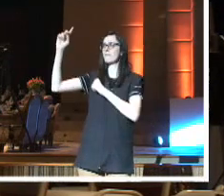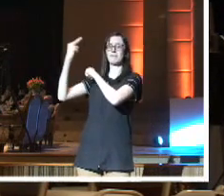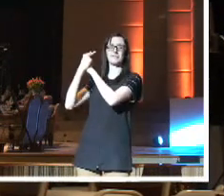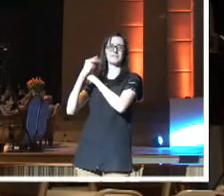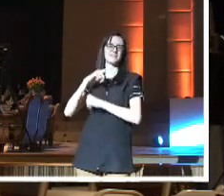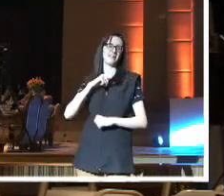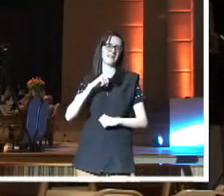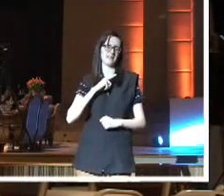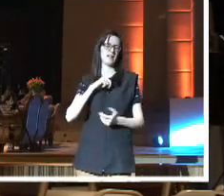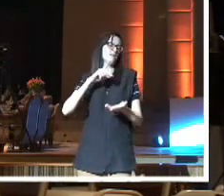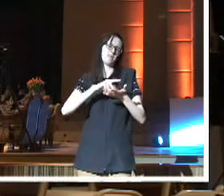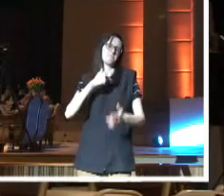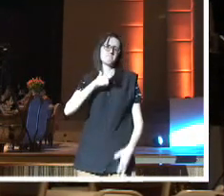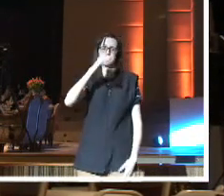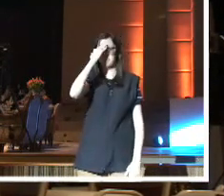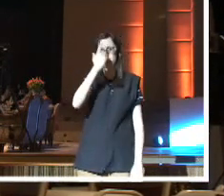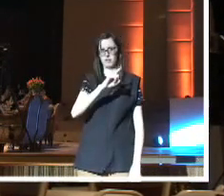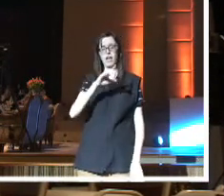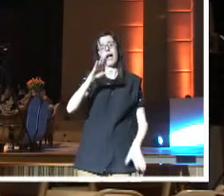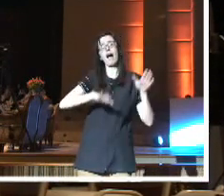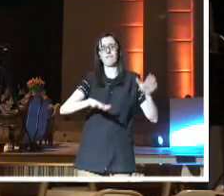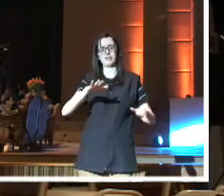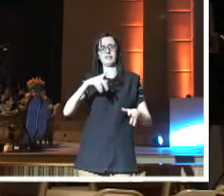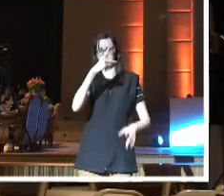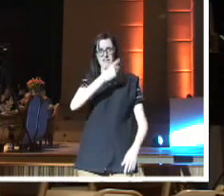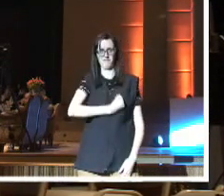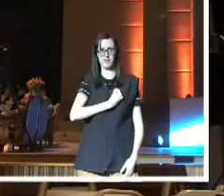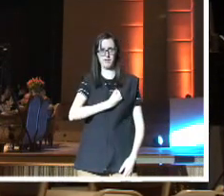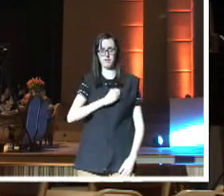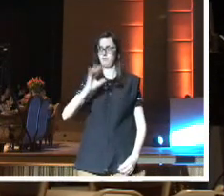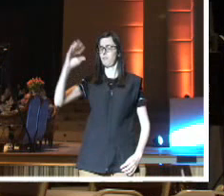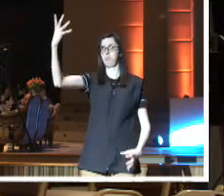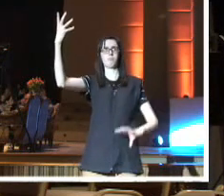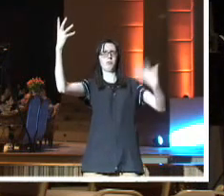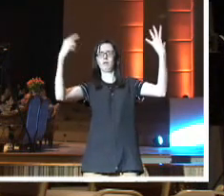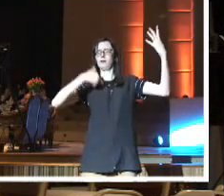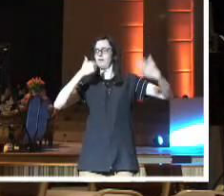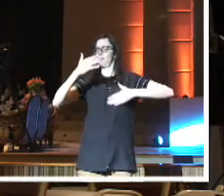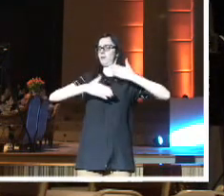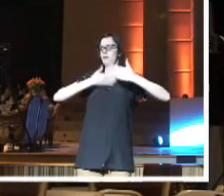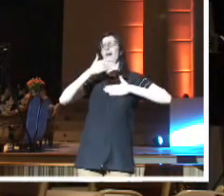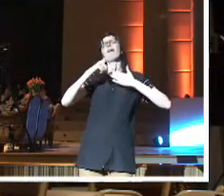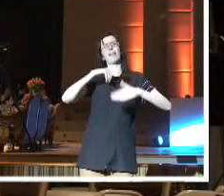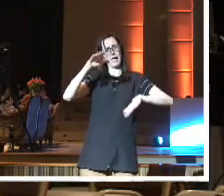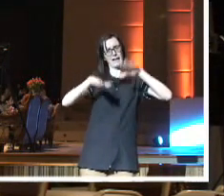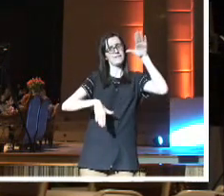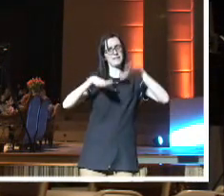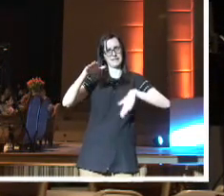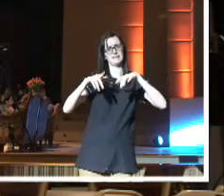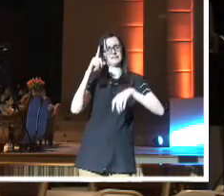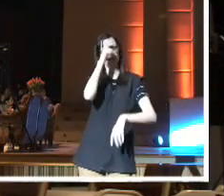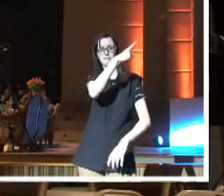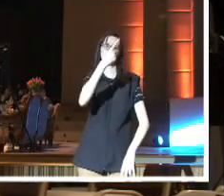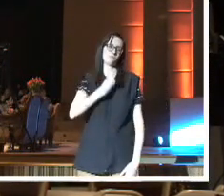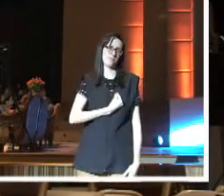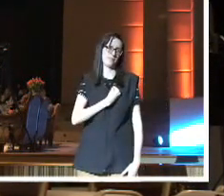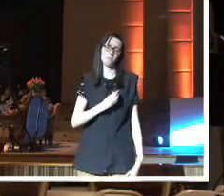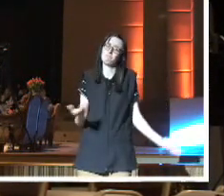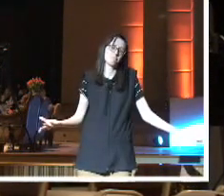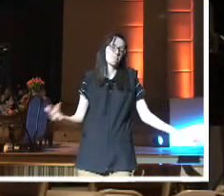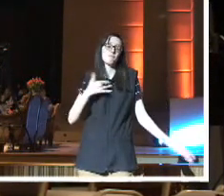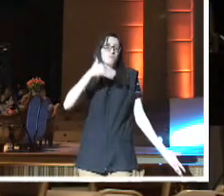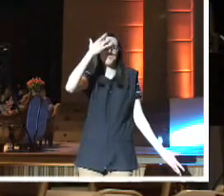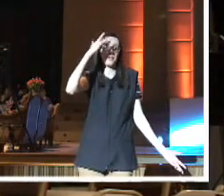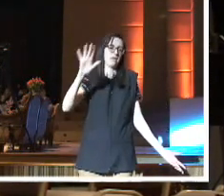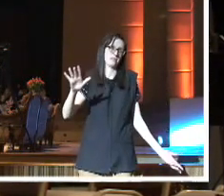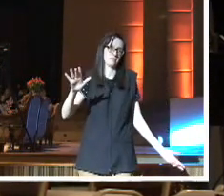Eu não entendo por que coisas acontecem, porque algumas situações vêm sobre a nossa vida com